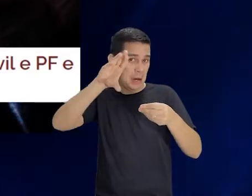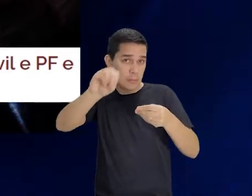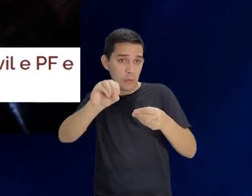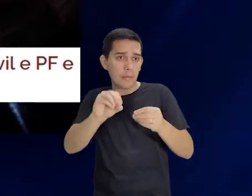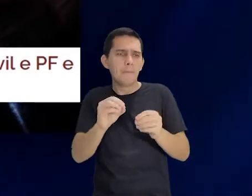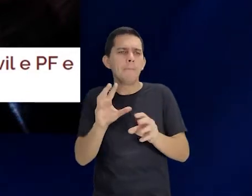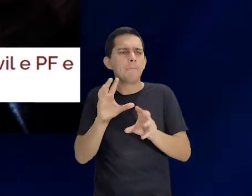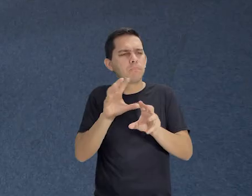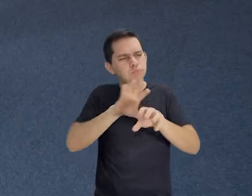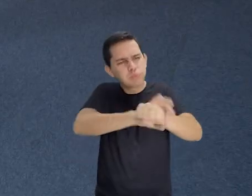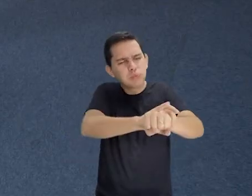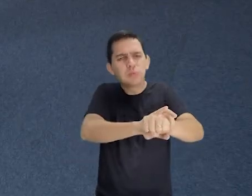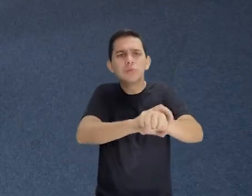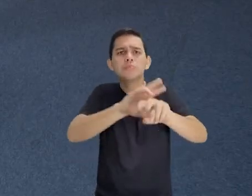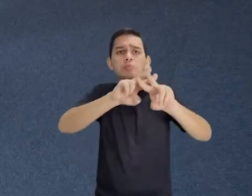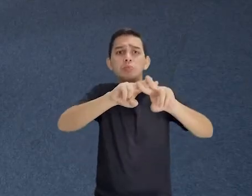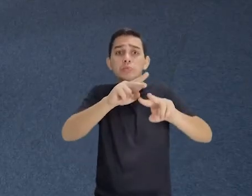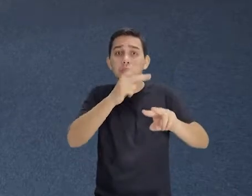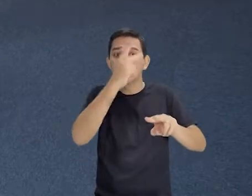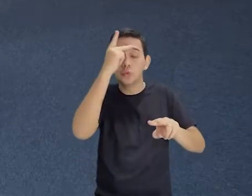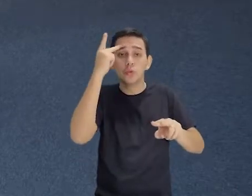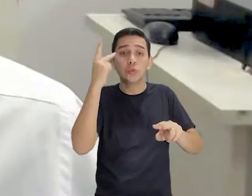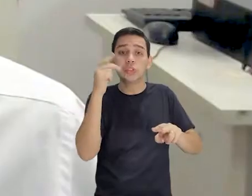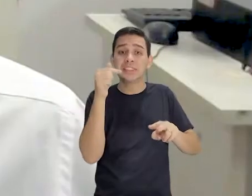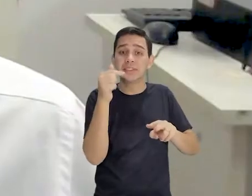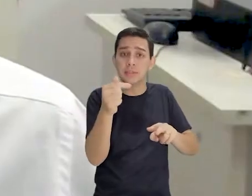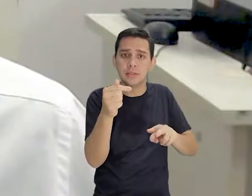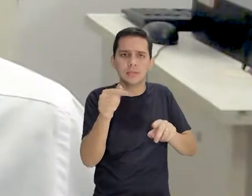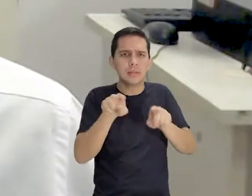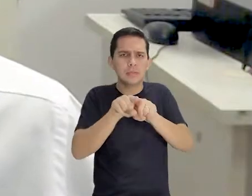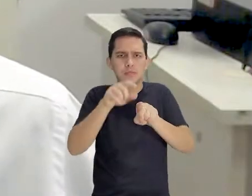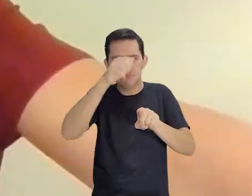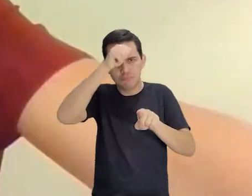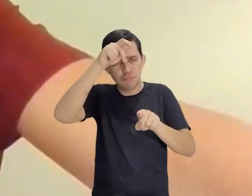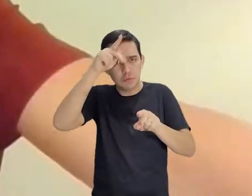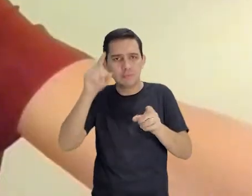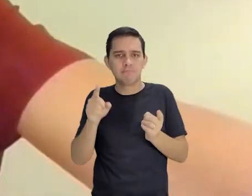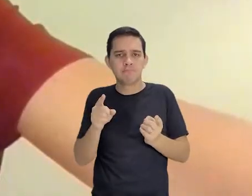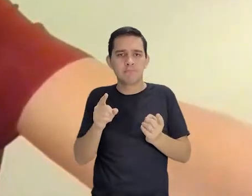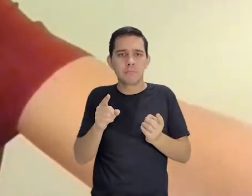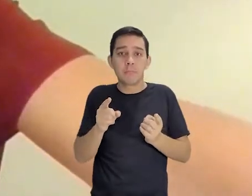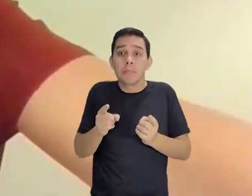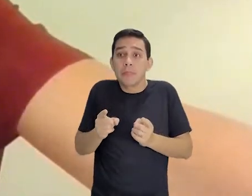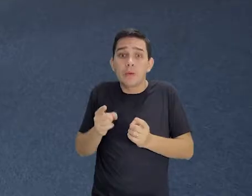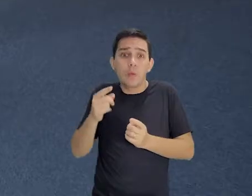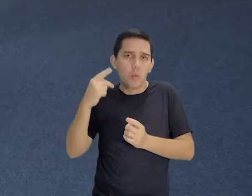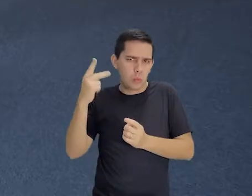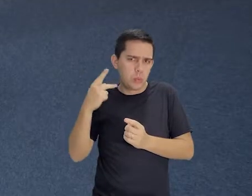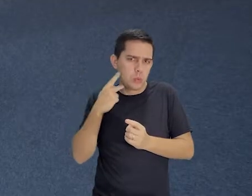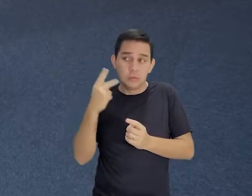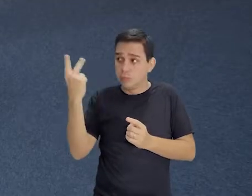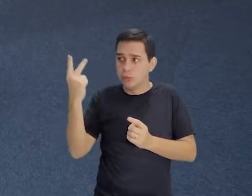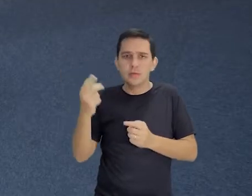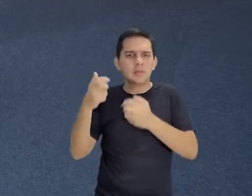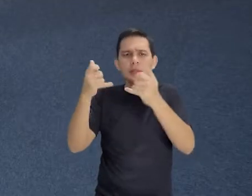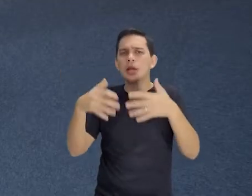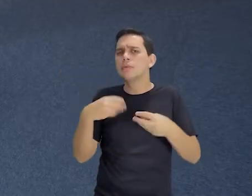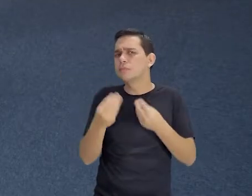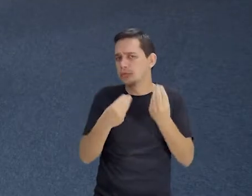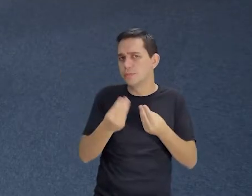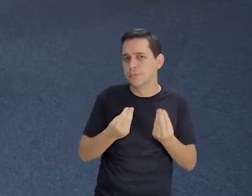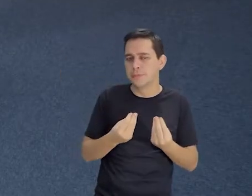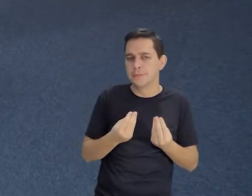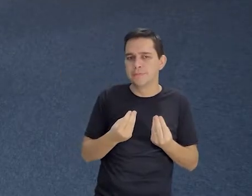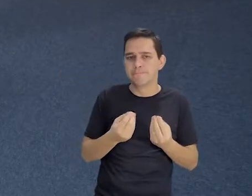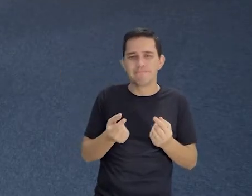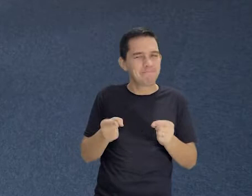corrupção. Entenda o caso com os promotores de justiça Fabiano Cossermelli e Gláucia Rodrigues. No quadro MPRJ pelo